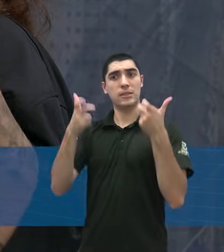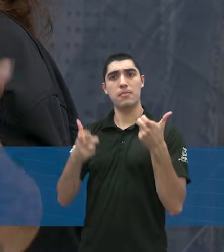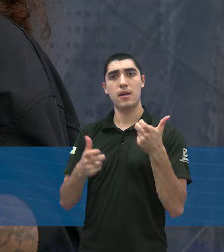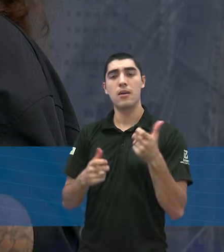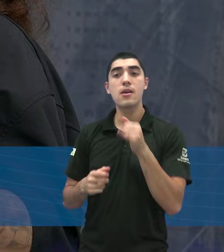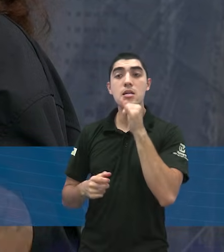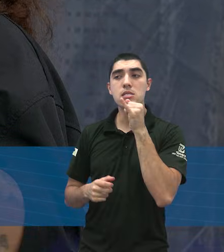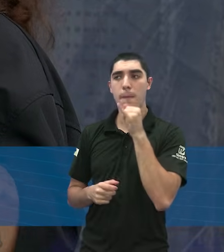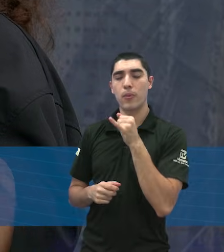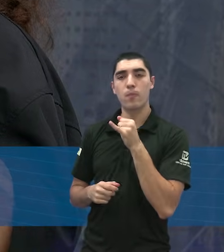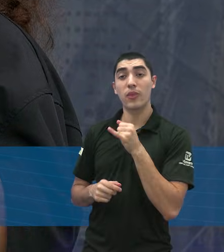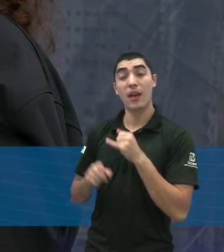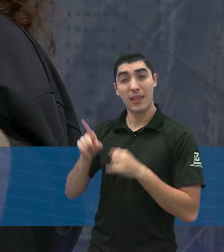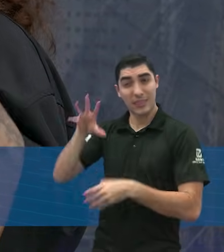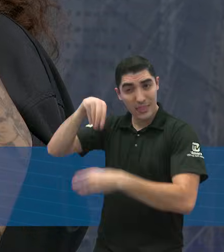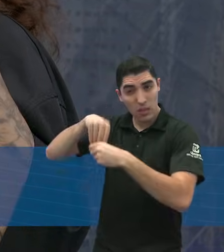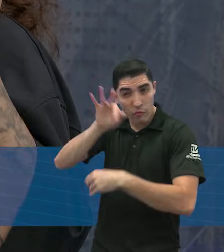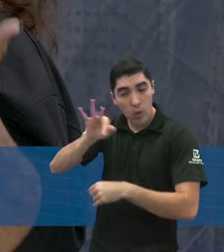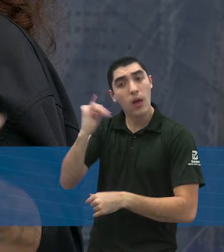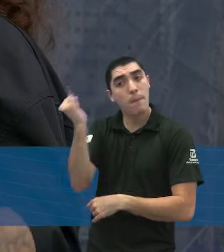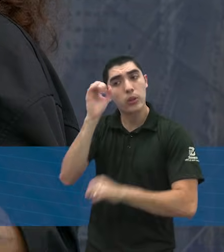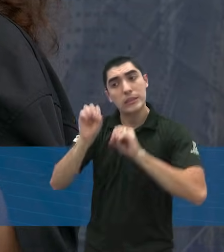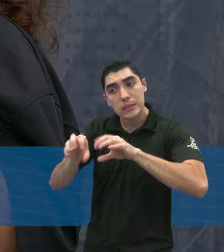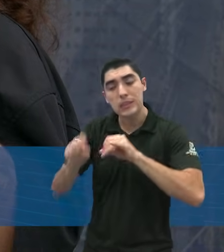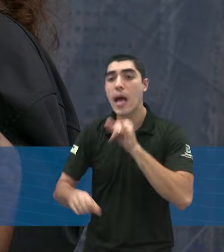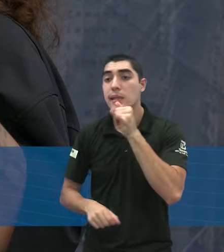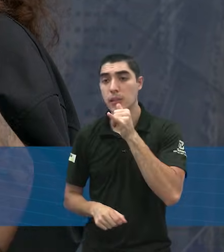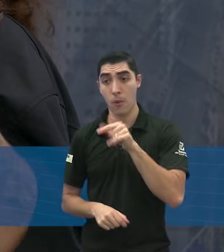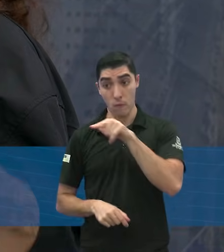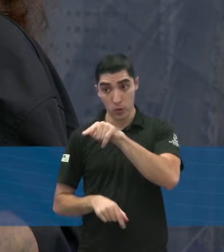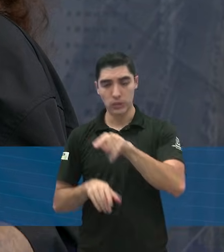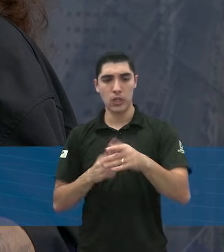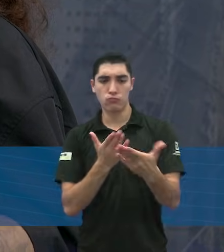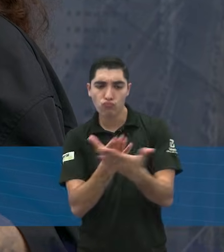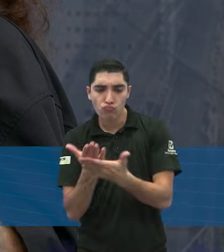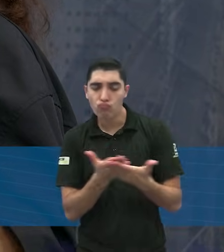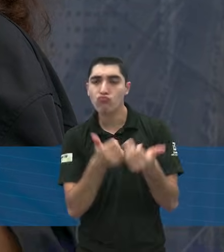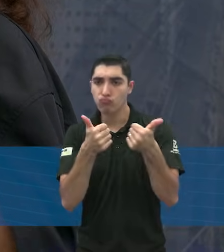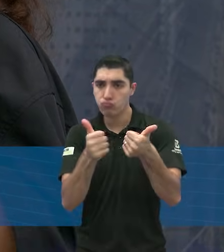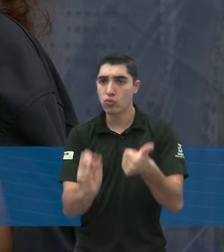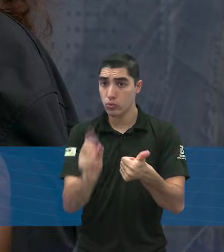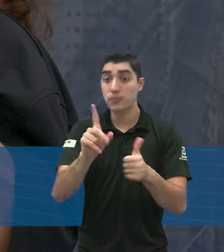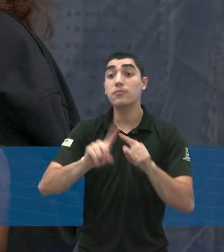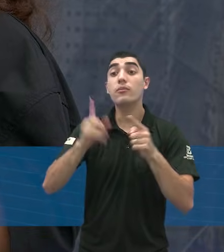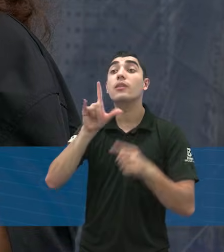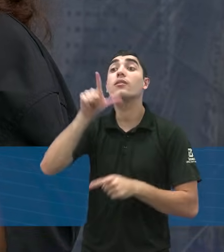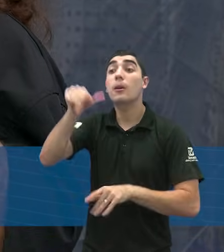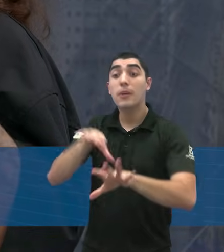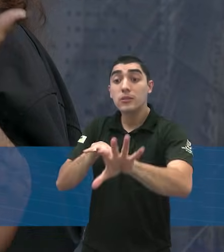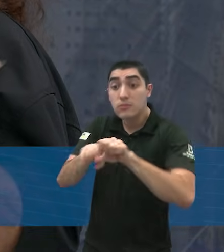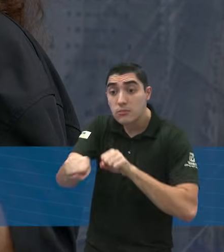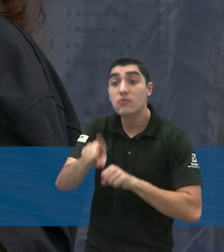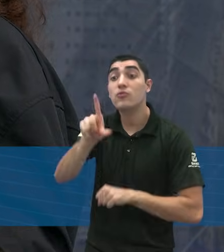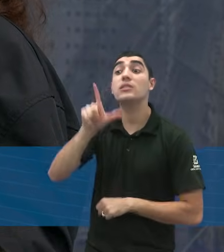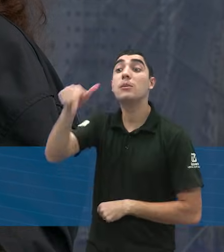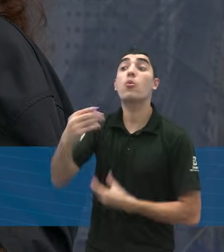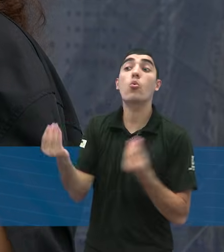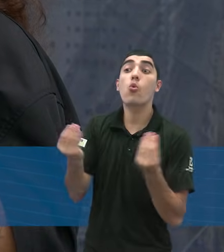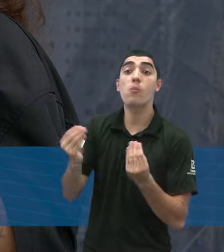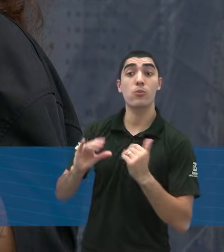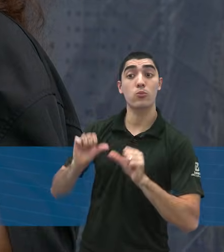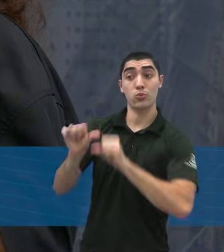depois do acadêmico, vamos dizer assim. As pessoas já formadas, como que é a realidade daquelas pessoas, como realmente é aquela transformação